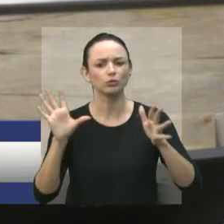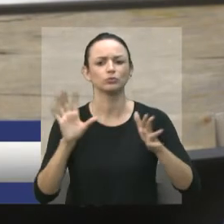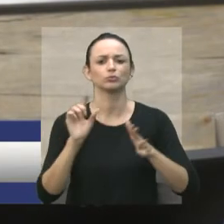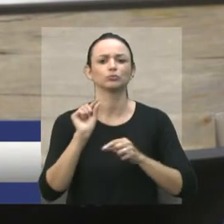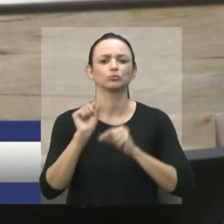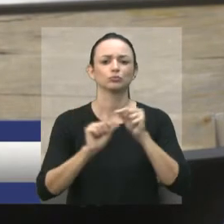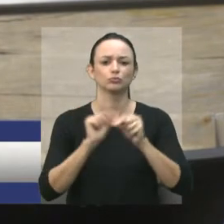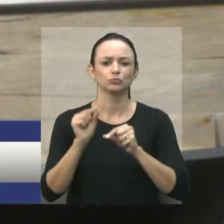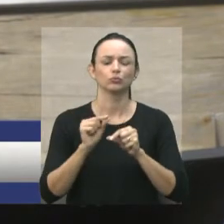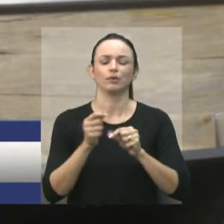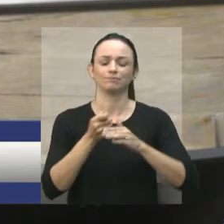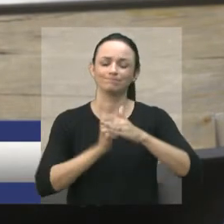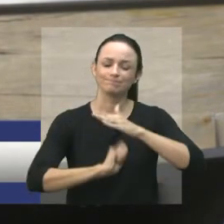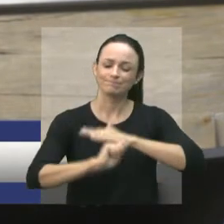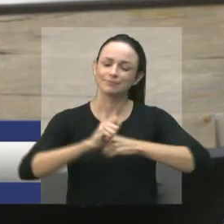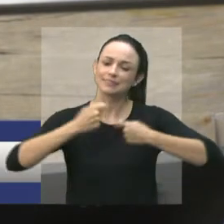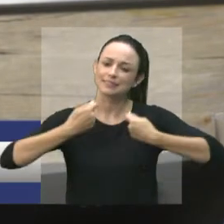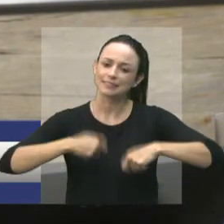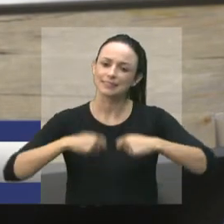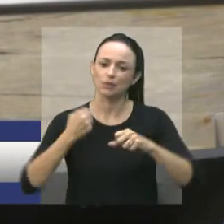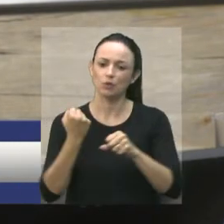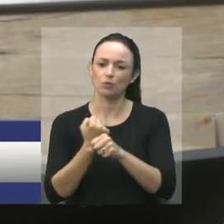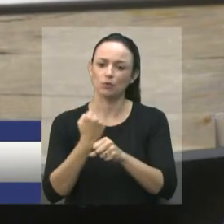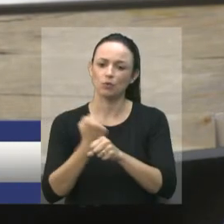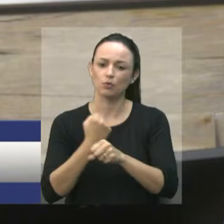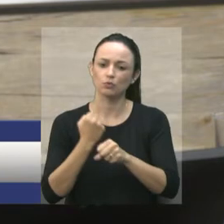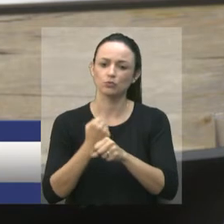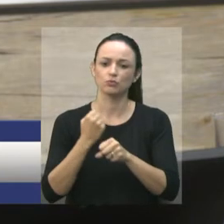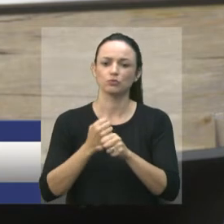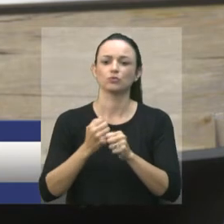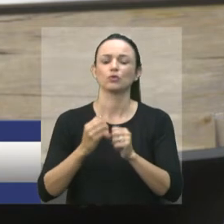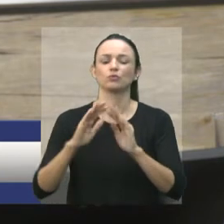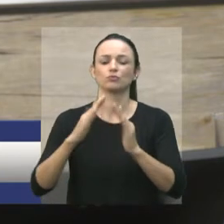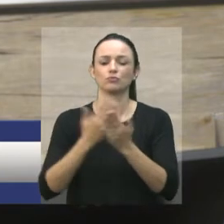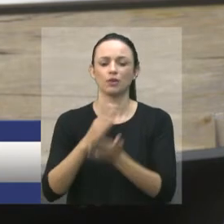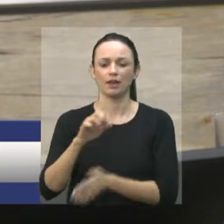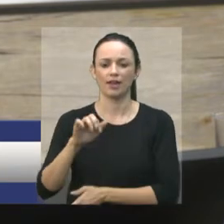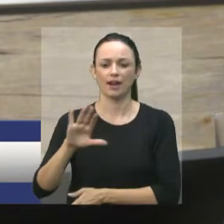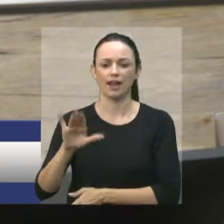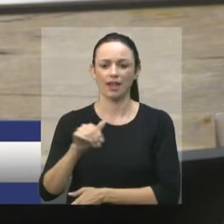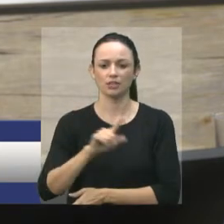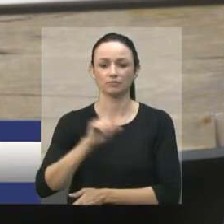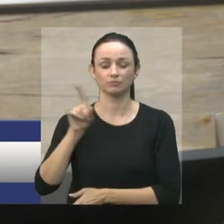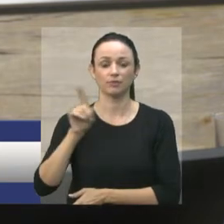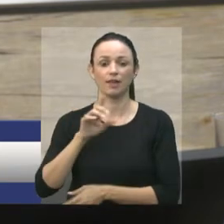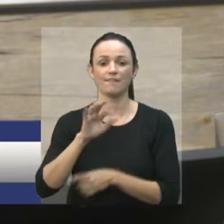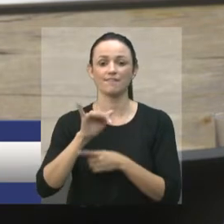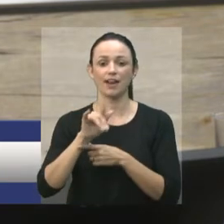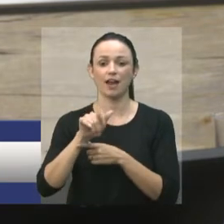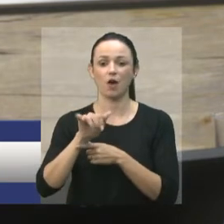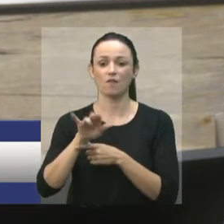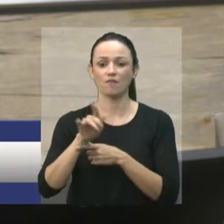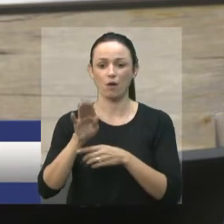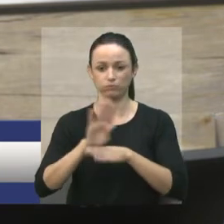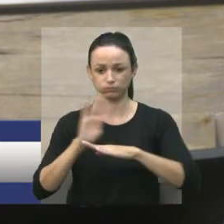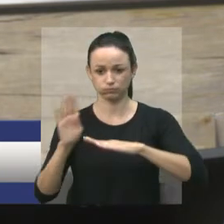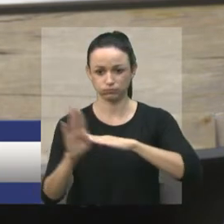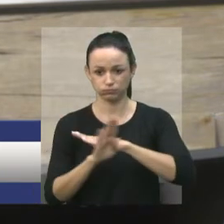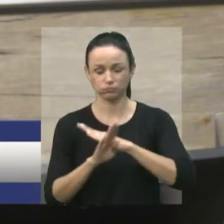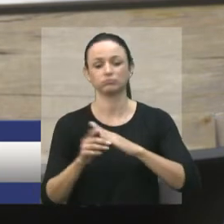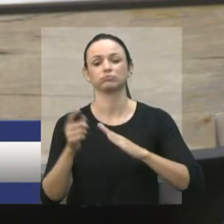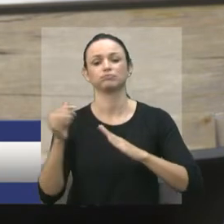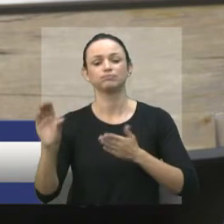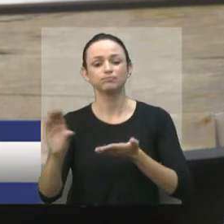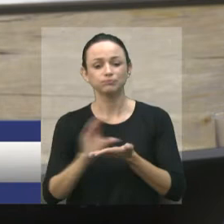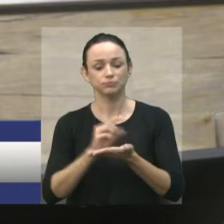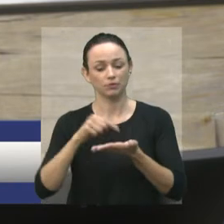dos investimentos necessários à construção de uma creche no residencial Frei Galvão, prevendo que sejam deixados os recursos